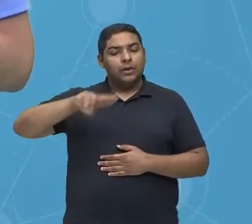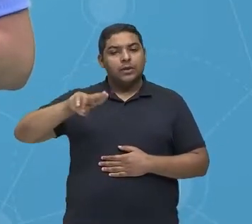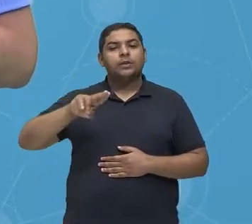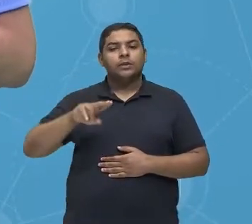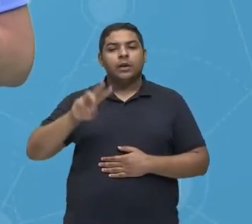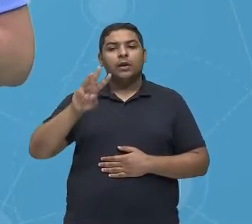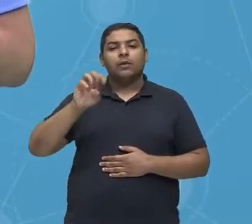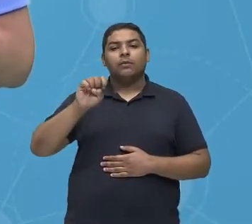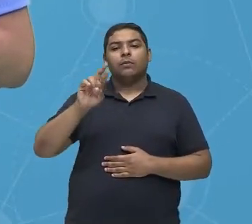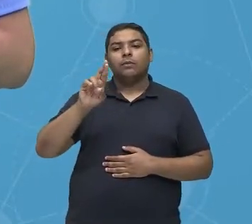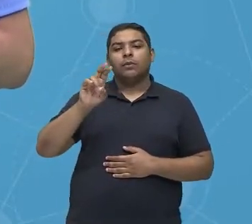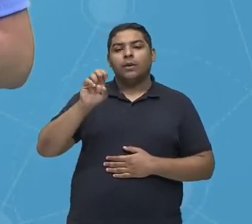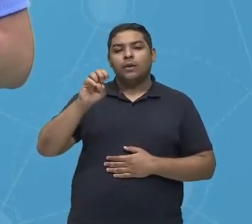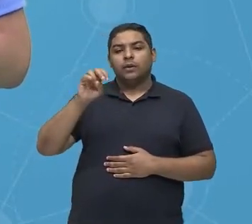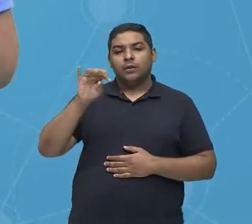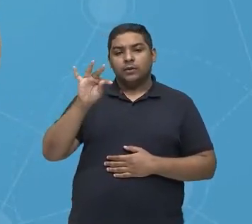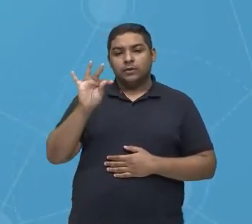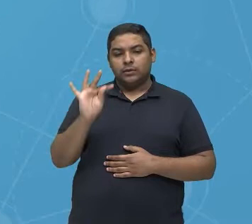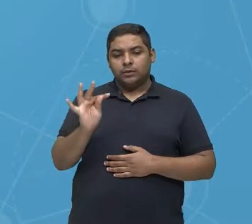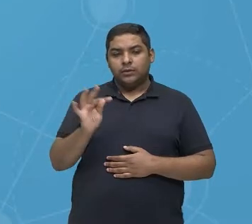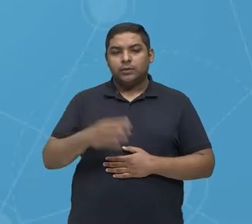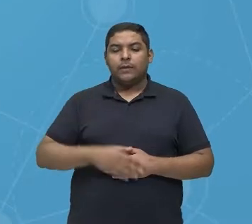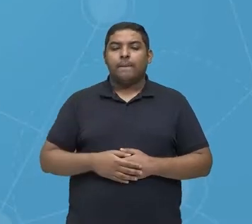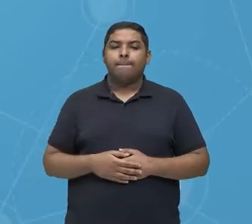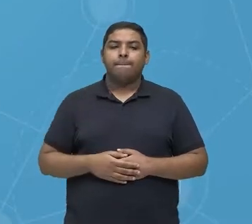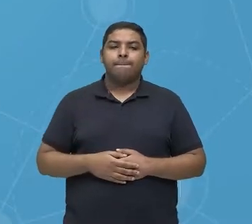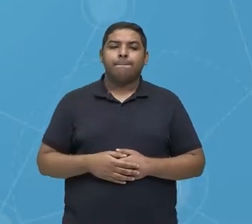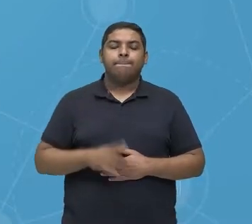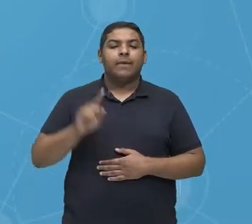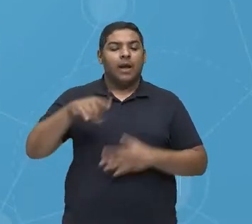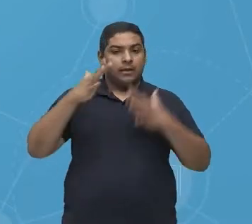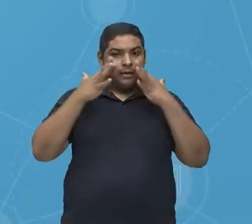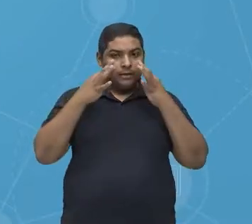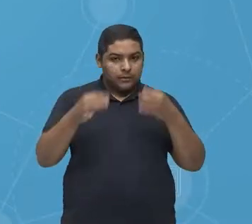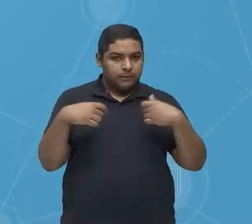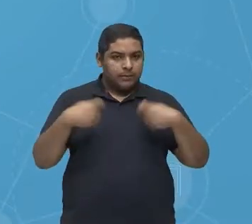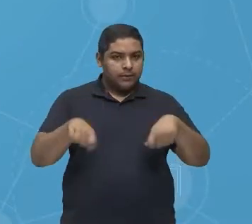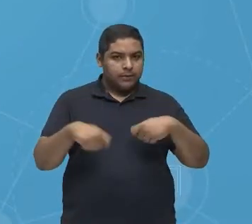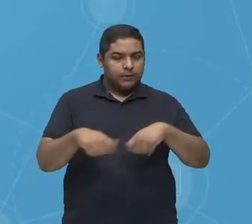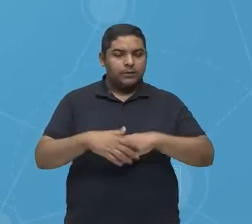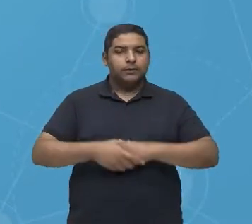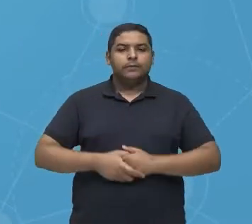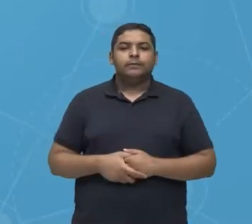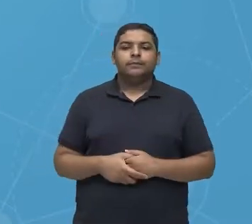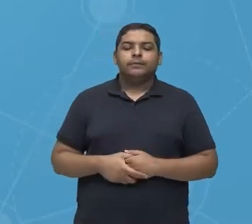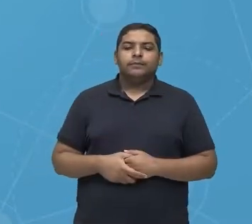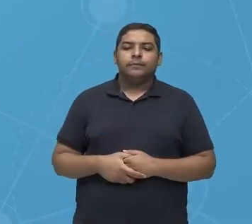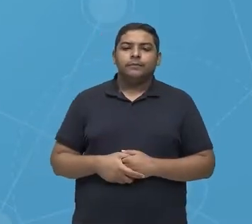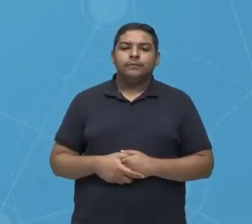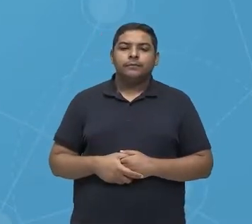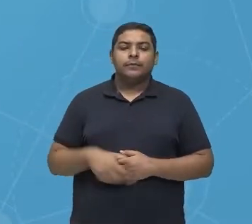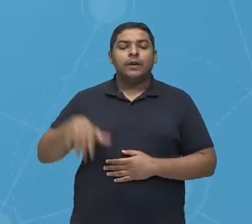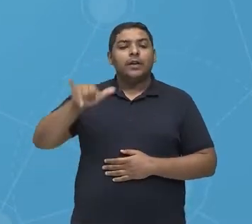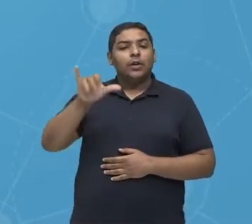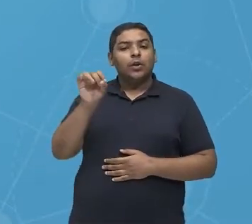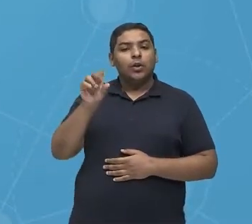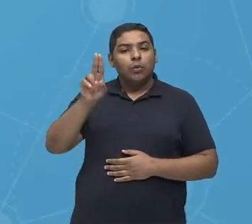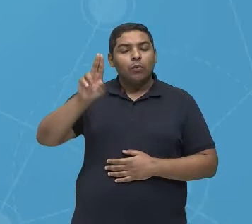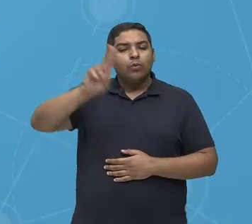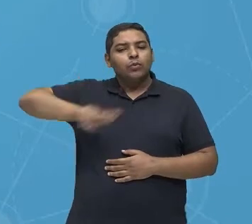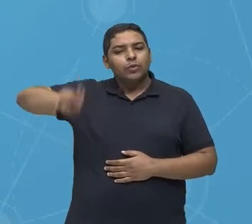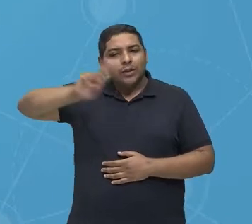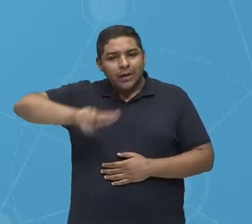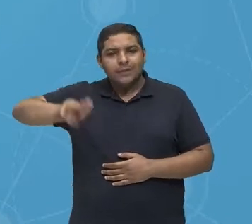sempre o were, tá certo? Então, esse aqui é um ponto que merece atenção. O you, quando estiver sendo utilizado aí